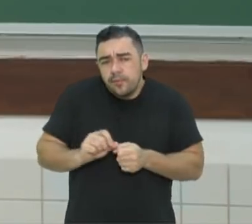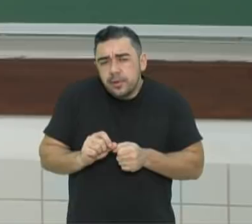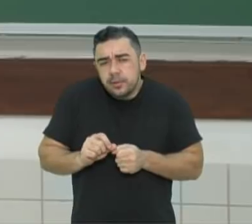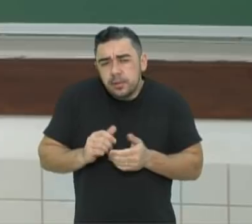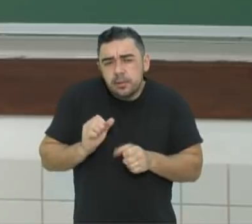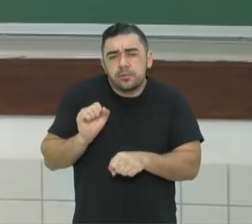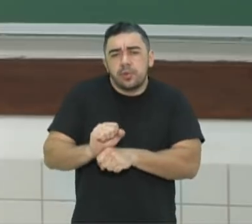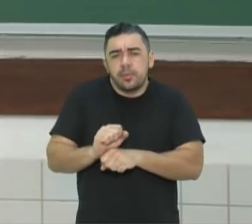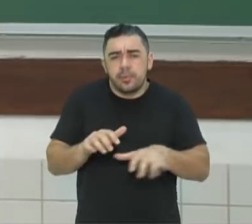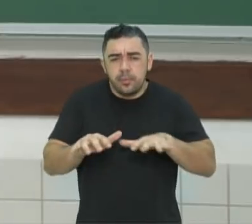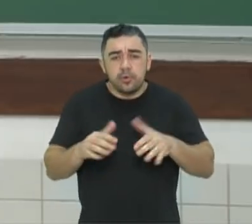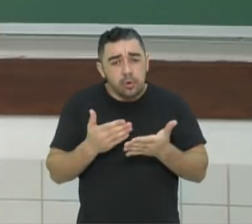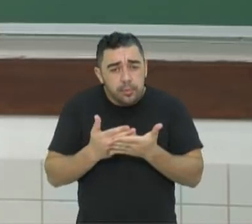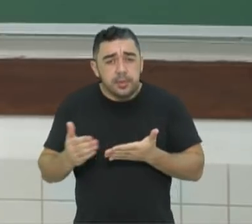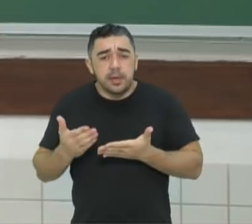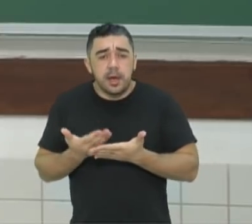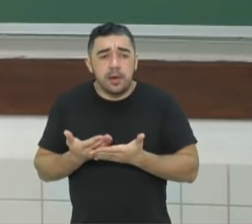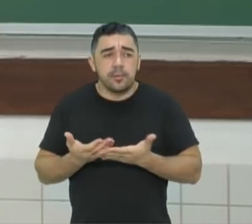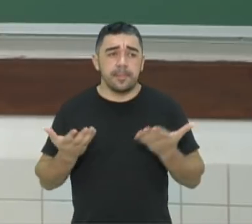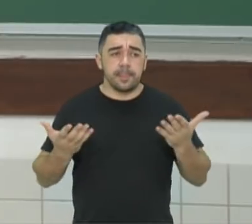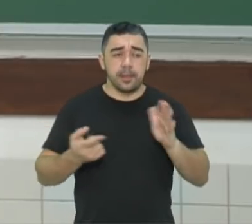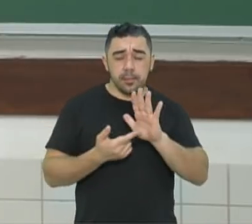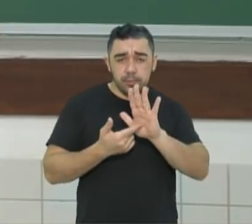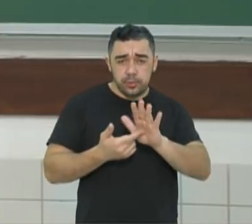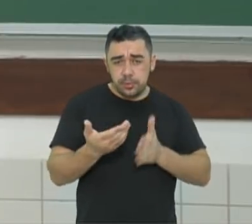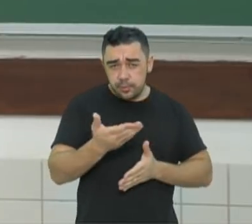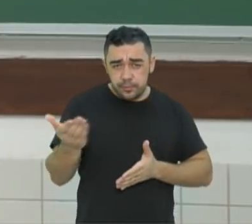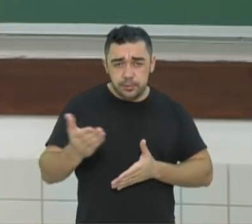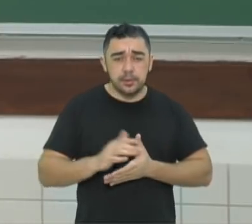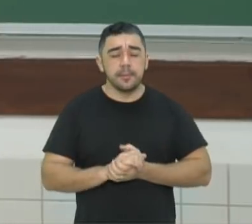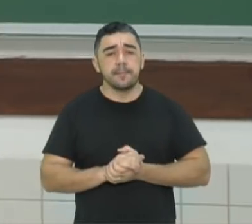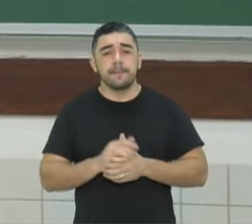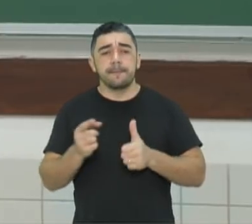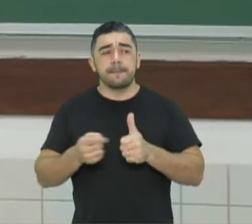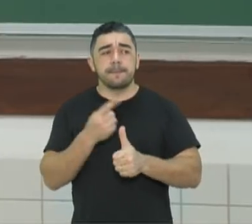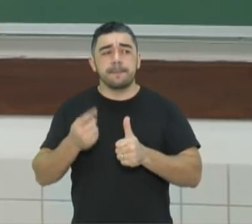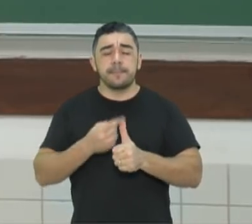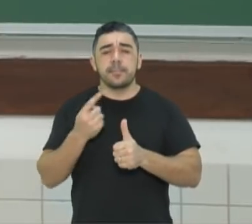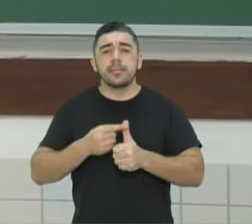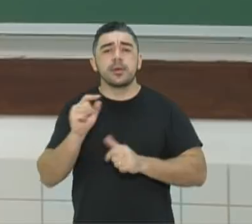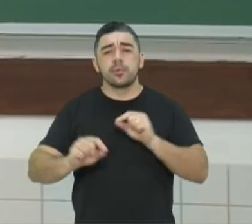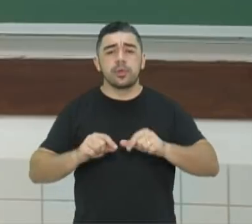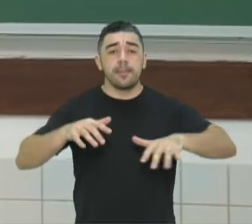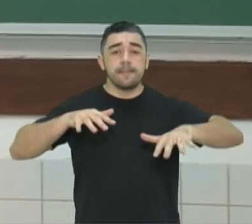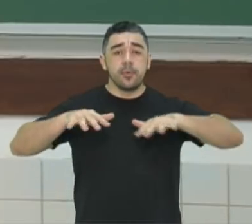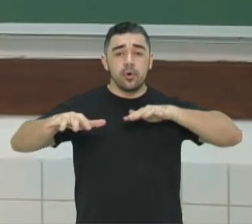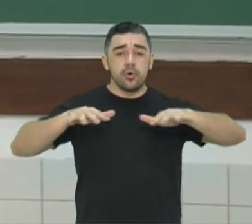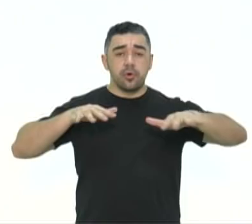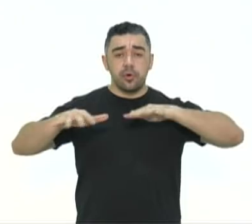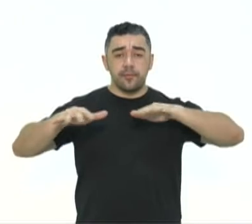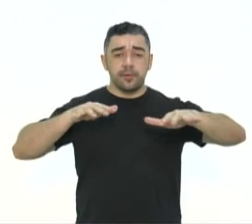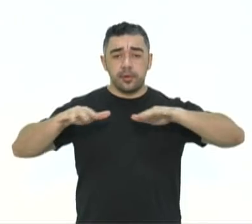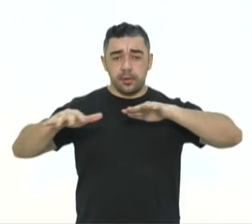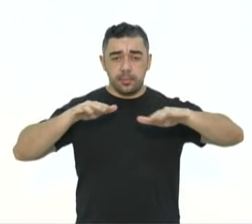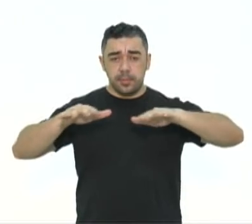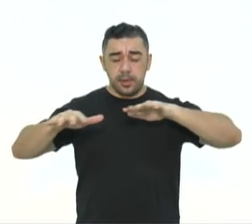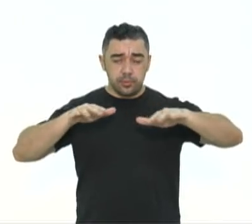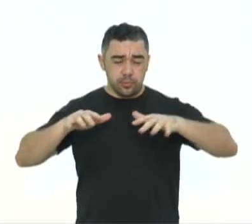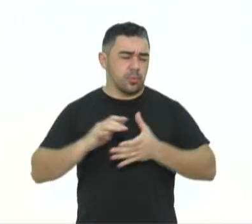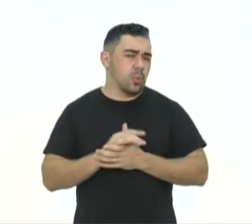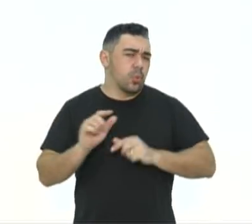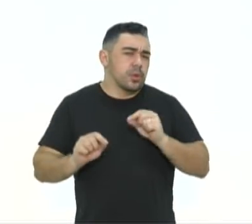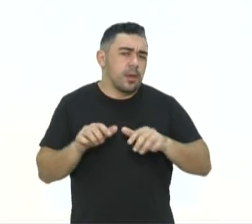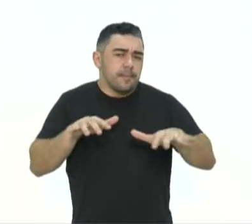começando nossa aula, então, eu gostaria de mostrar aqui para vocês, primeira coisa, a questão do movimento, tá? Dar movimento